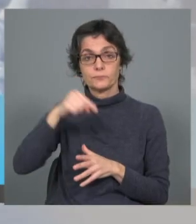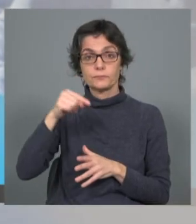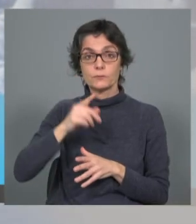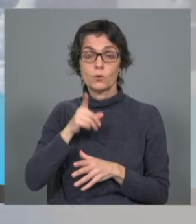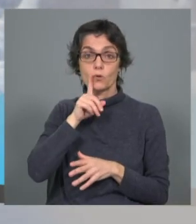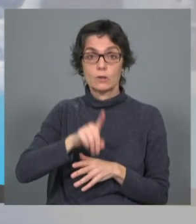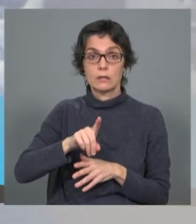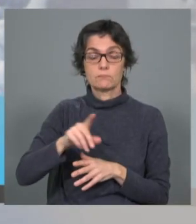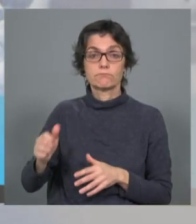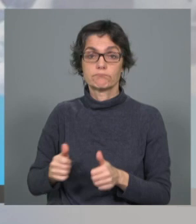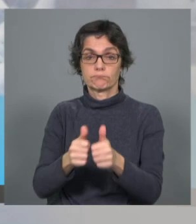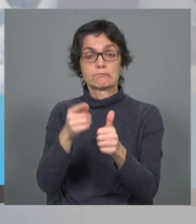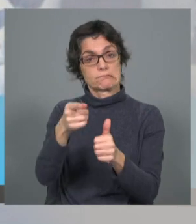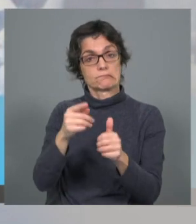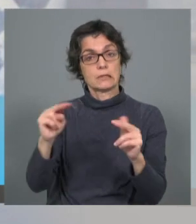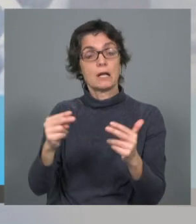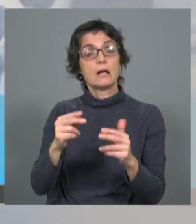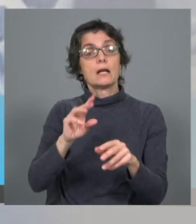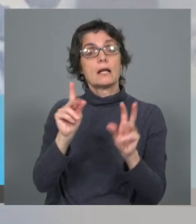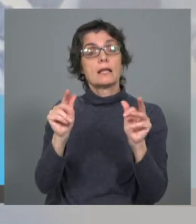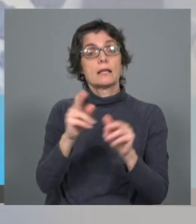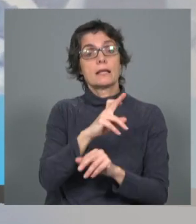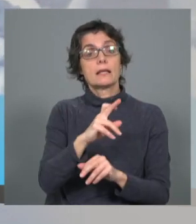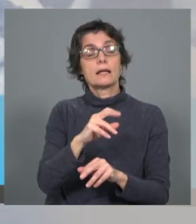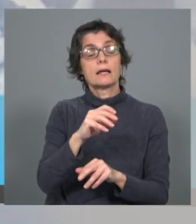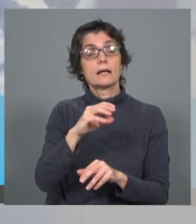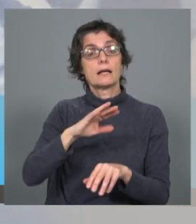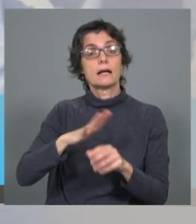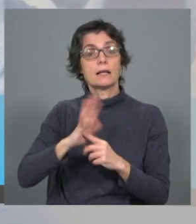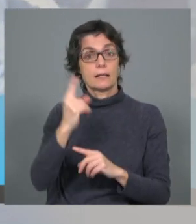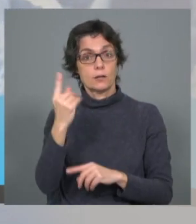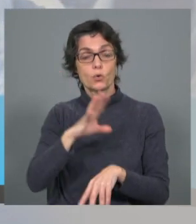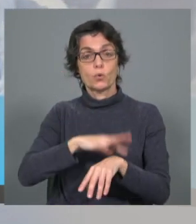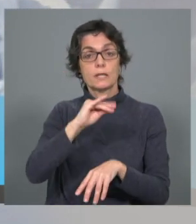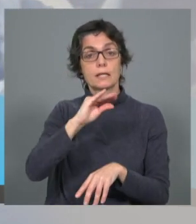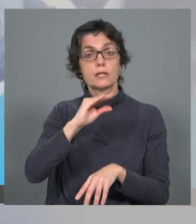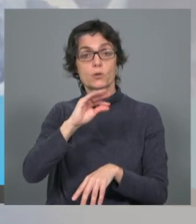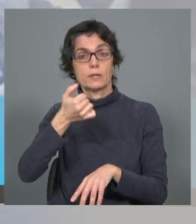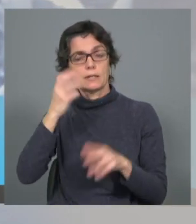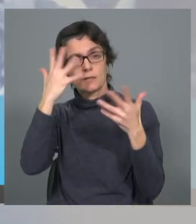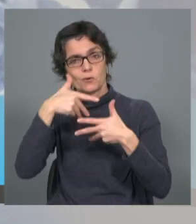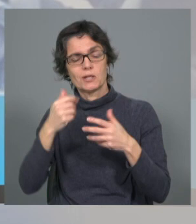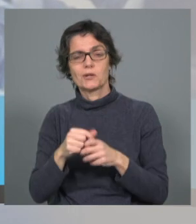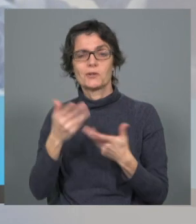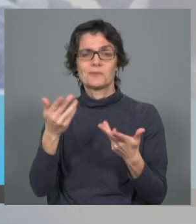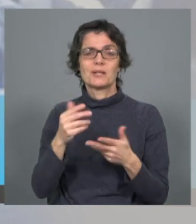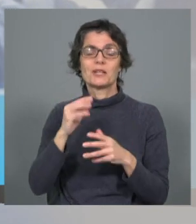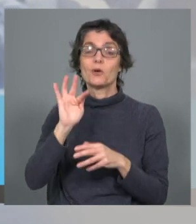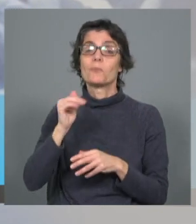sua companhia na rádio, na Antena 1, pelas 22h45. Esperamos por si, desejando desde já um ótimo fim de